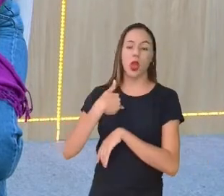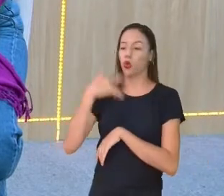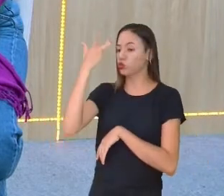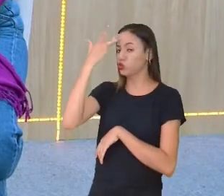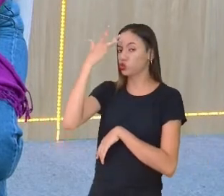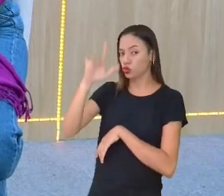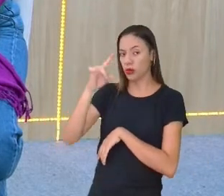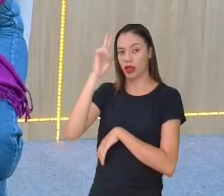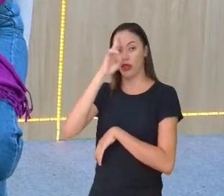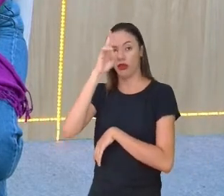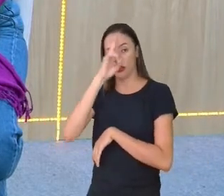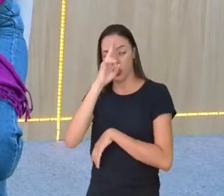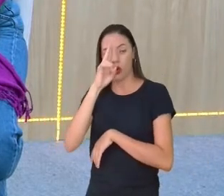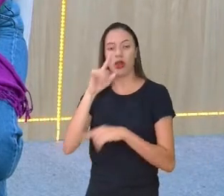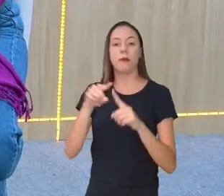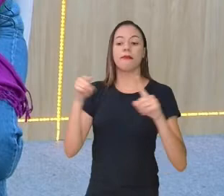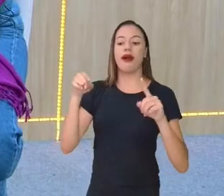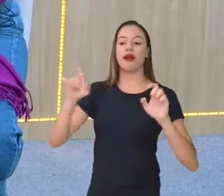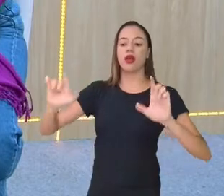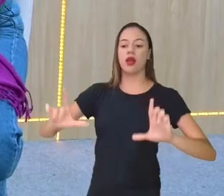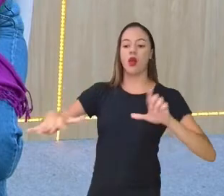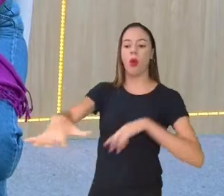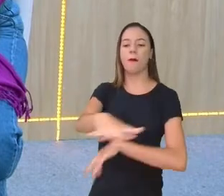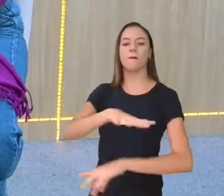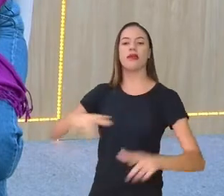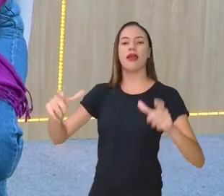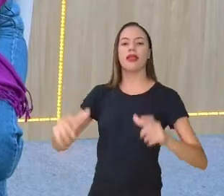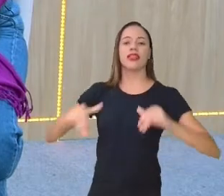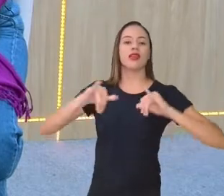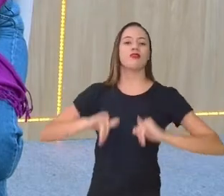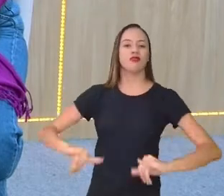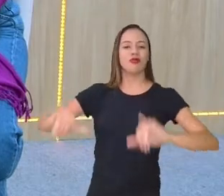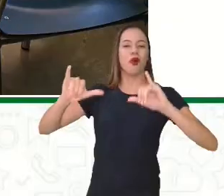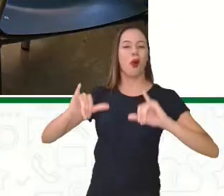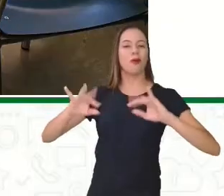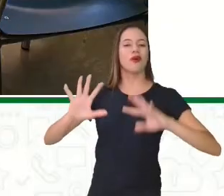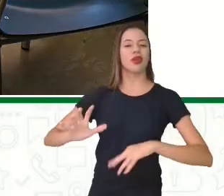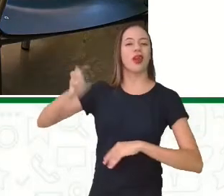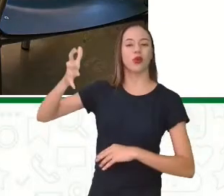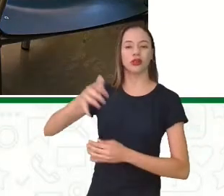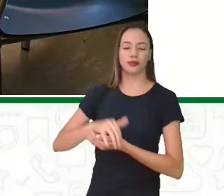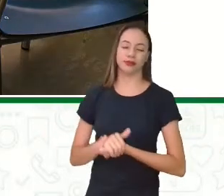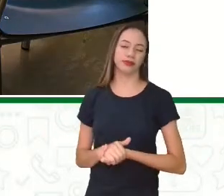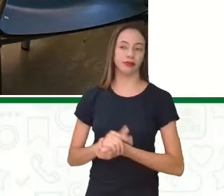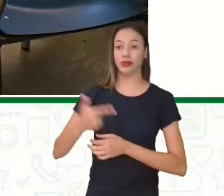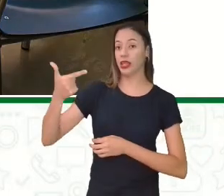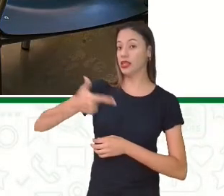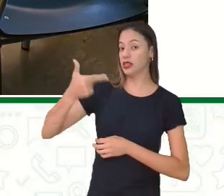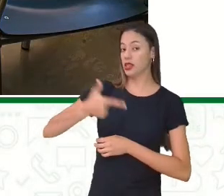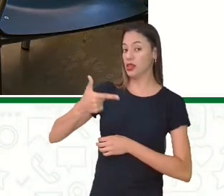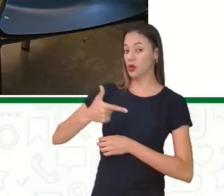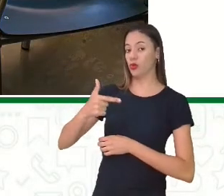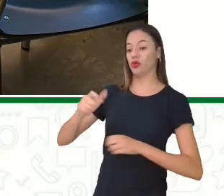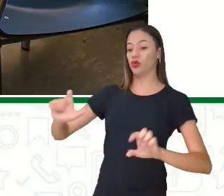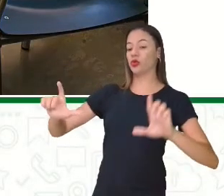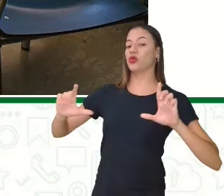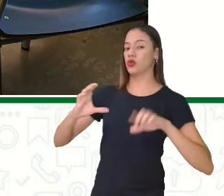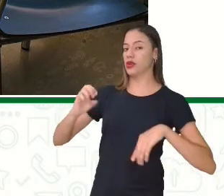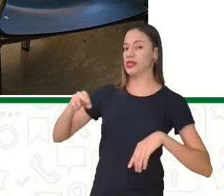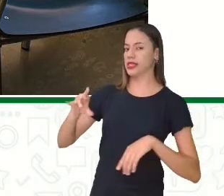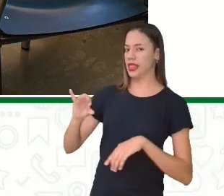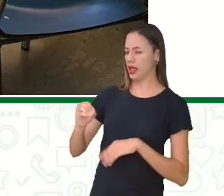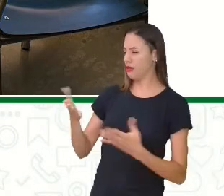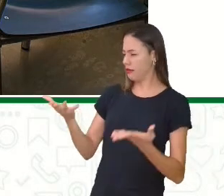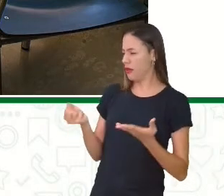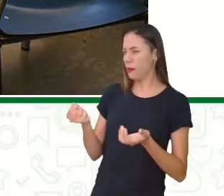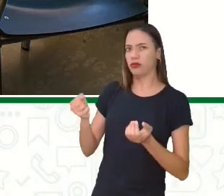história, ele dá informações sobre o que vai acontecer ali. Tem ainda um 2. E aí, professora, vamos ler?